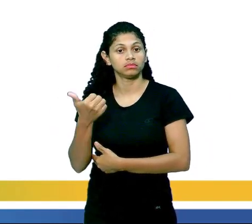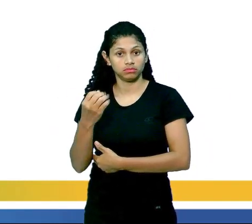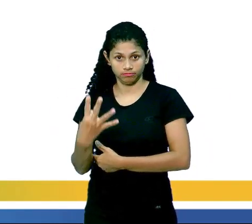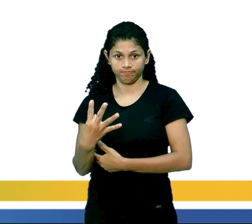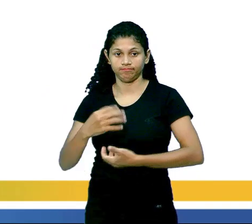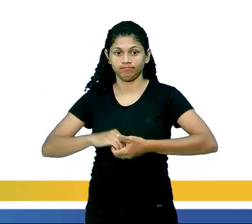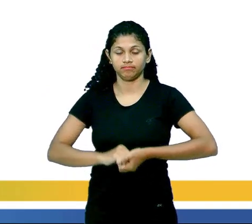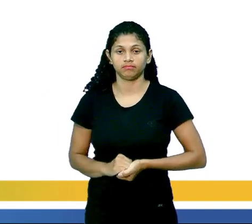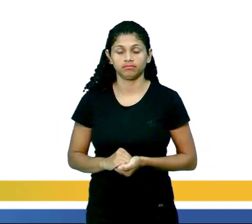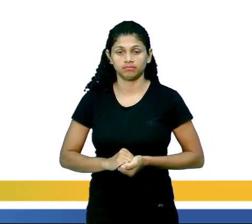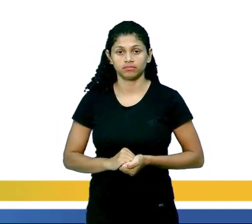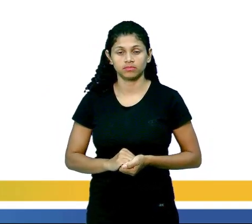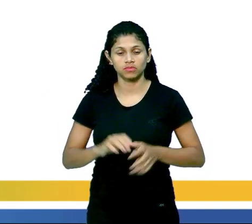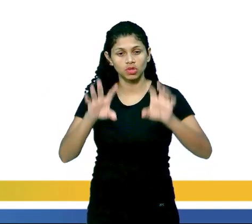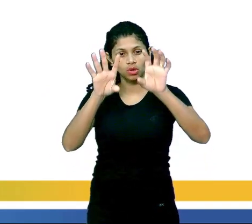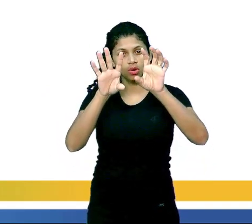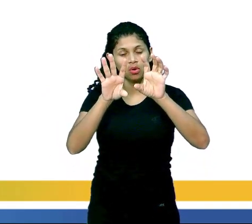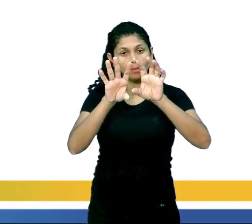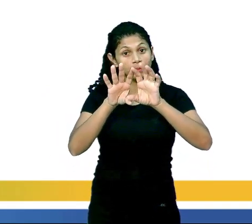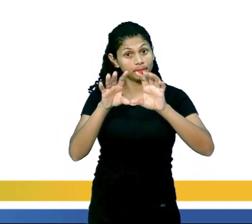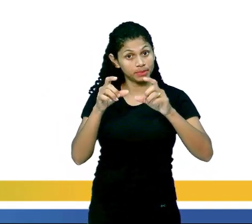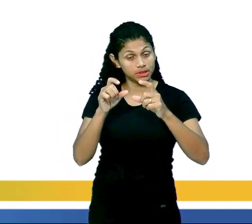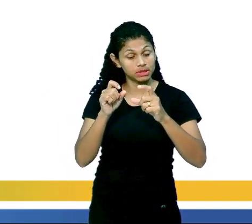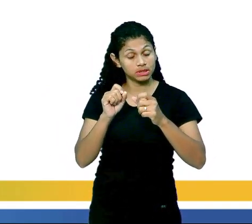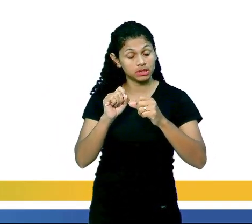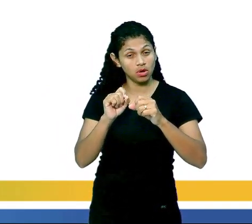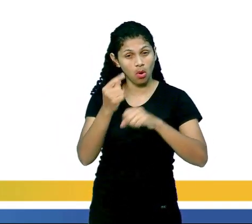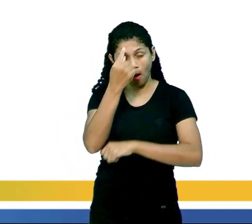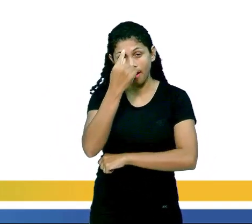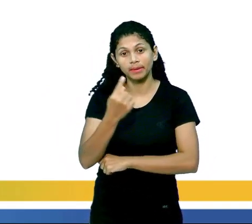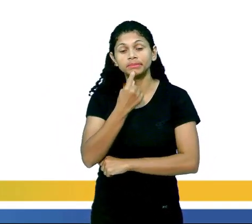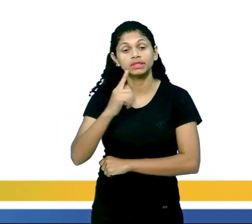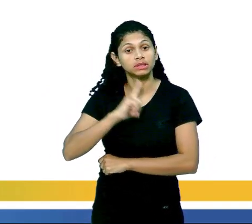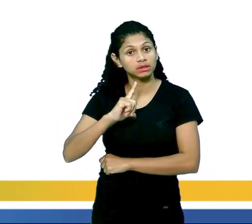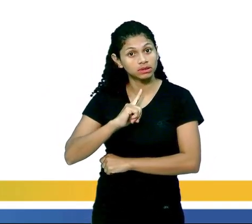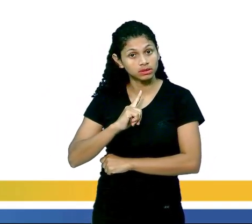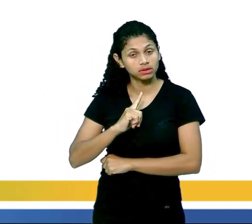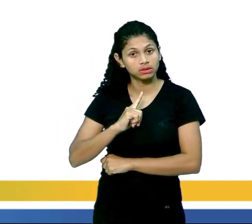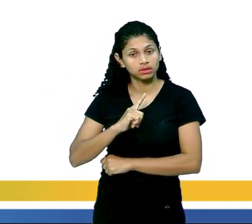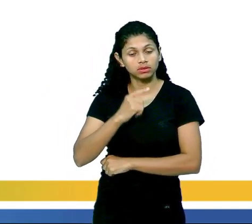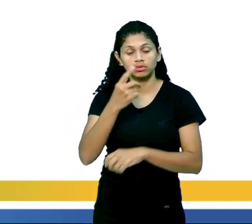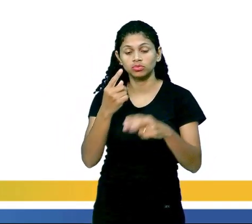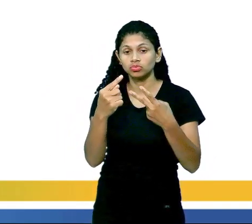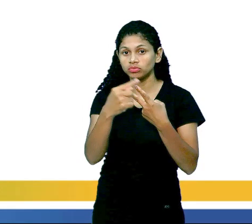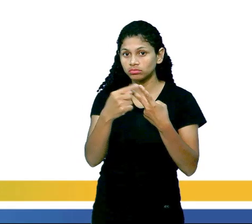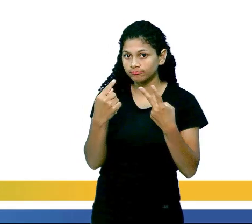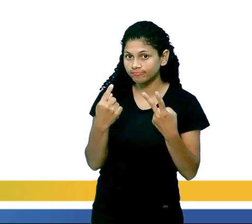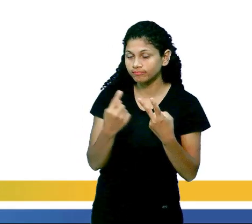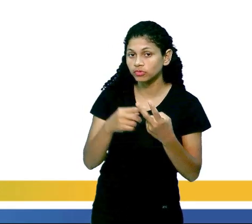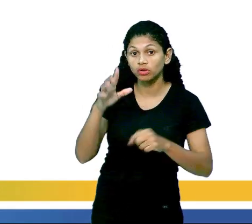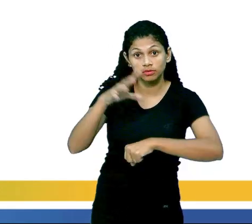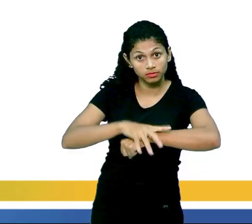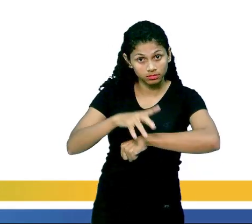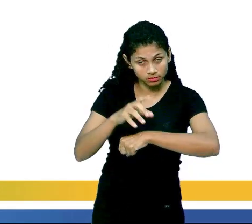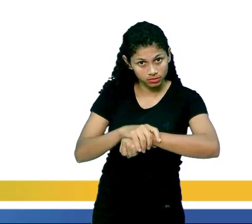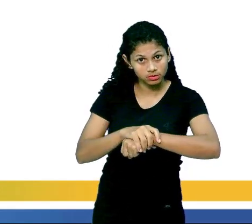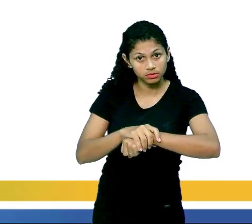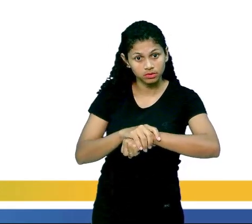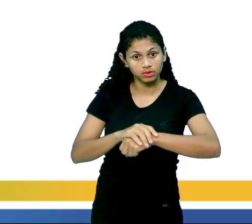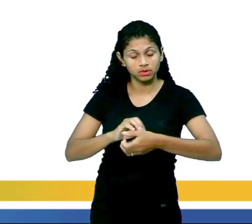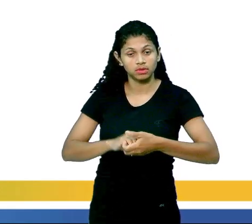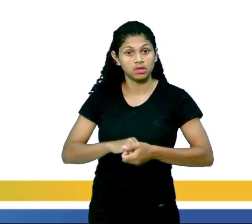No diagrama a seguir, estão representadas duas funções, a função f e a